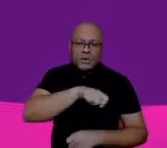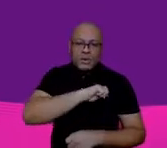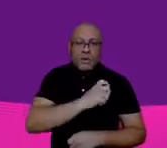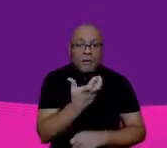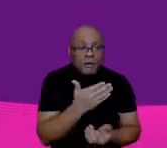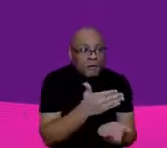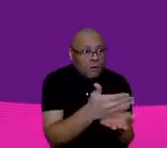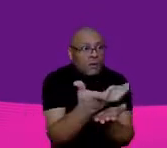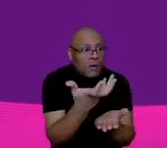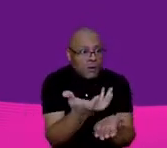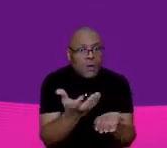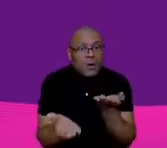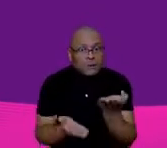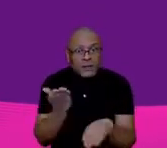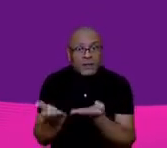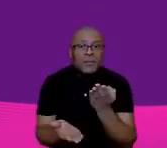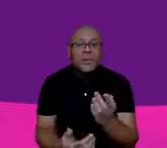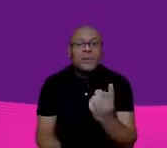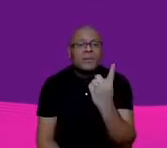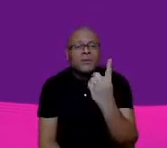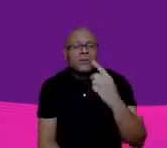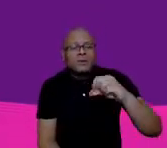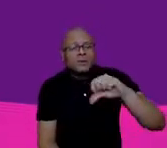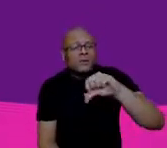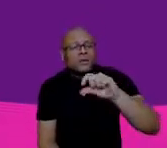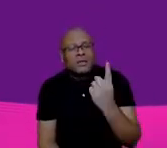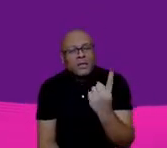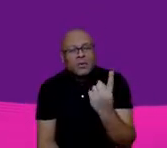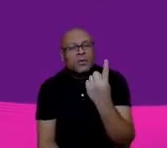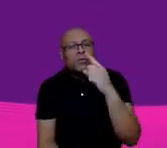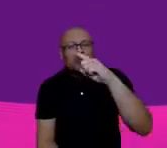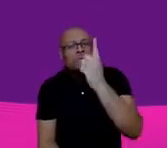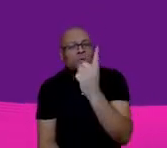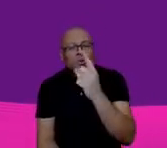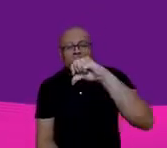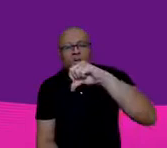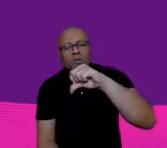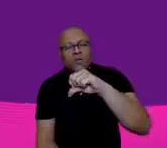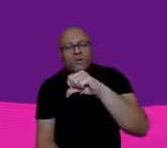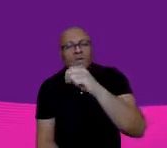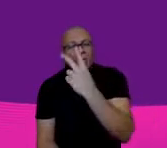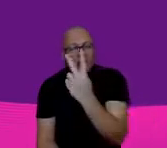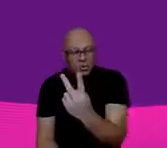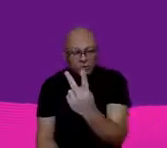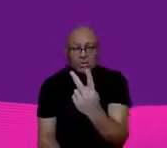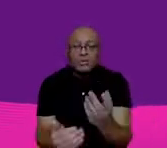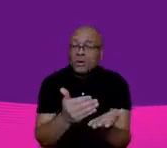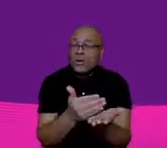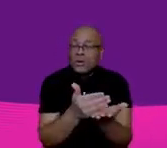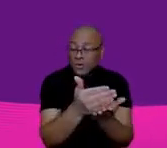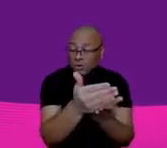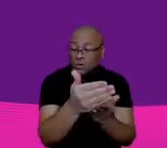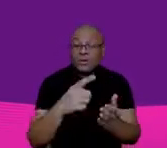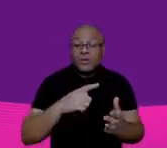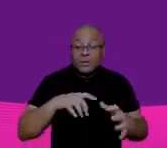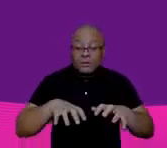isso em 91, 92, e começou a expandir. Então, Parkinson, distonia, tremor, coreia e